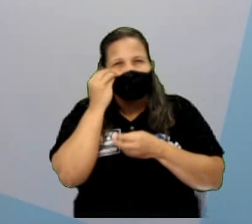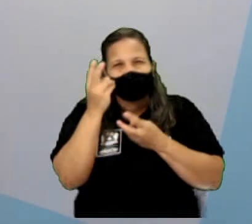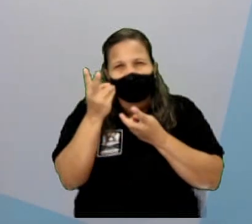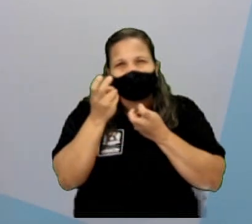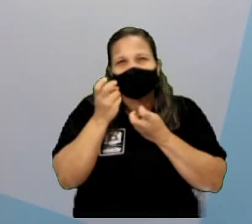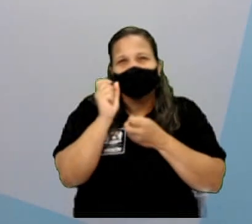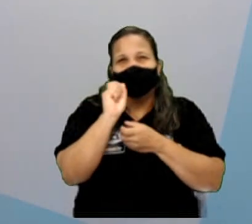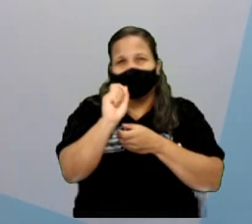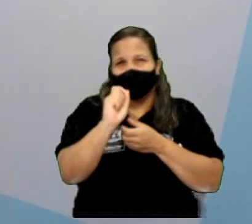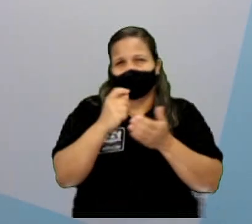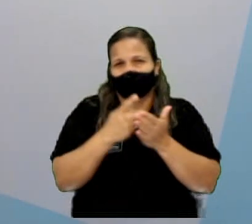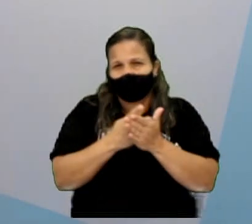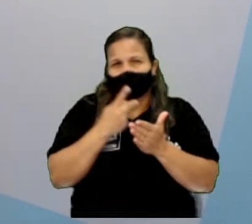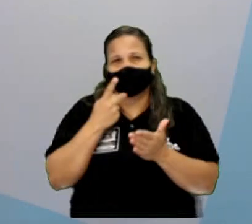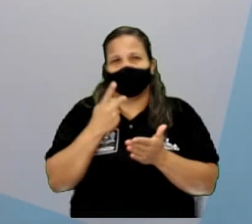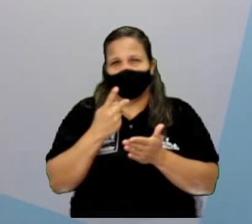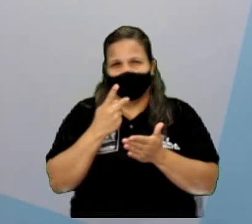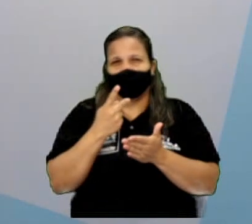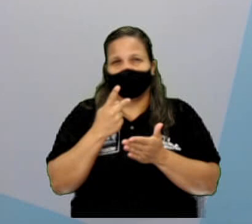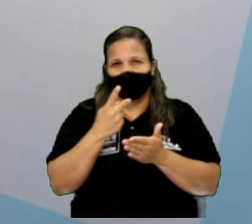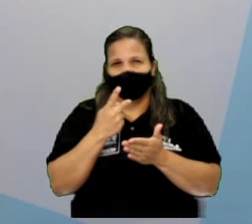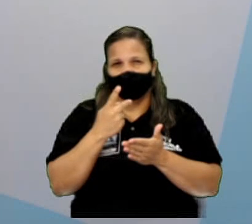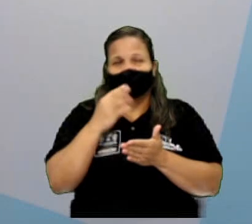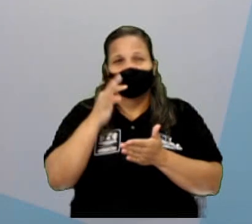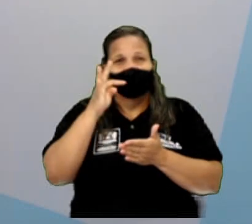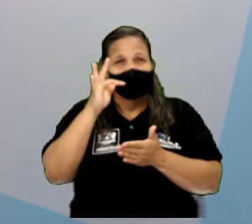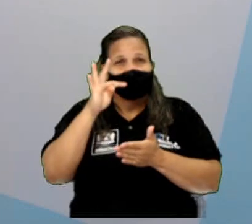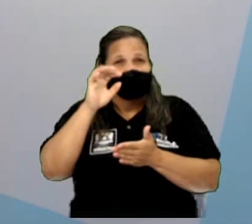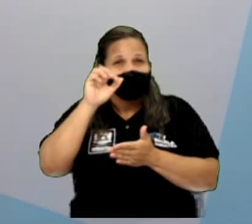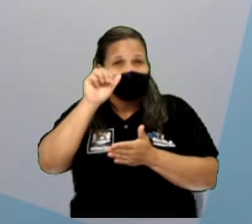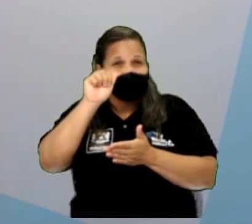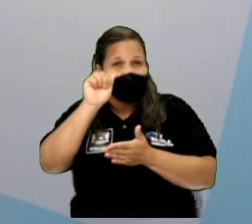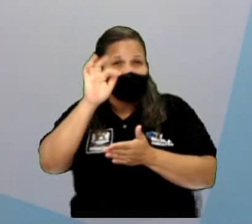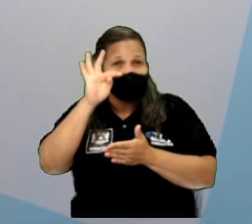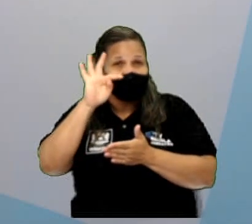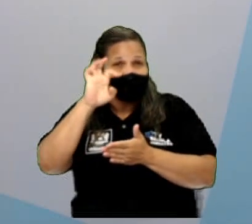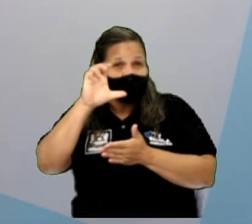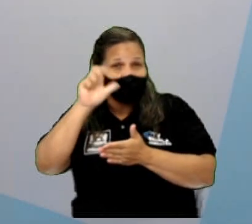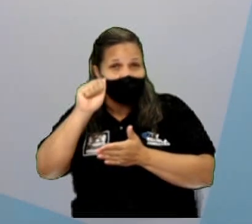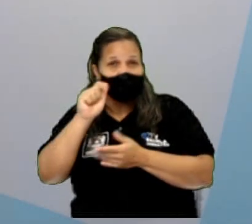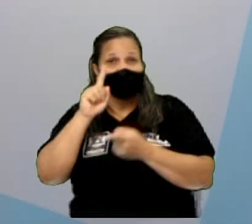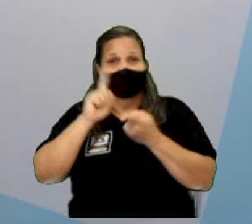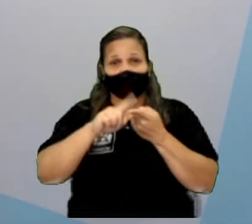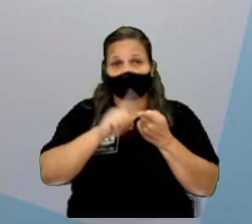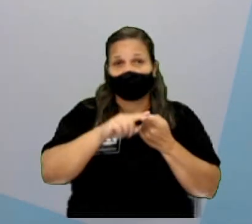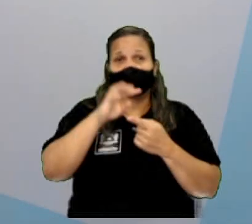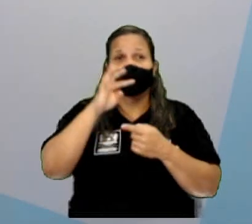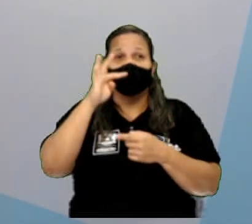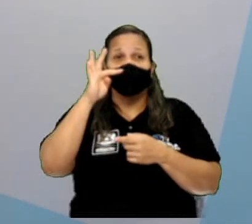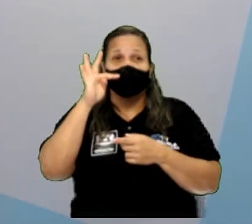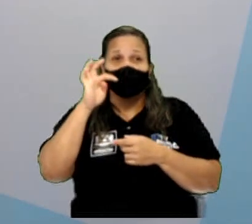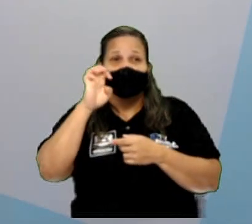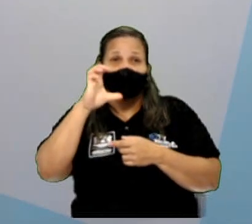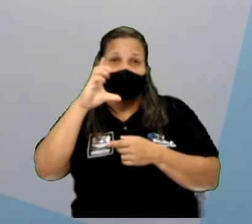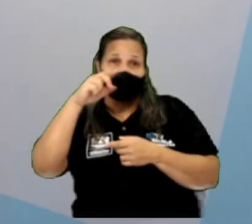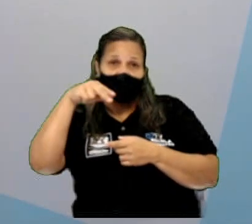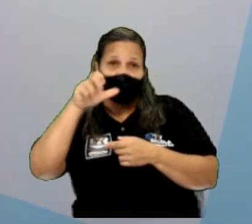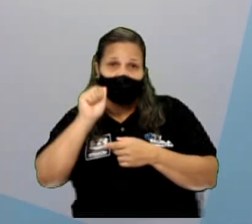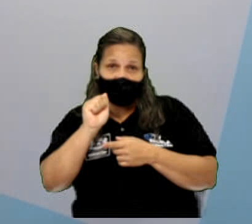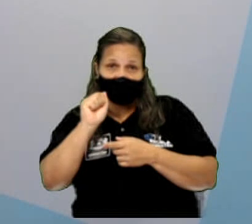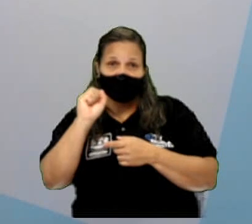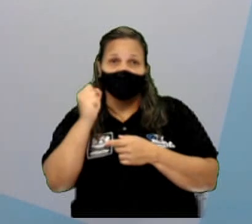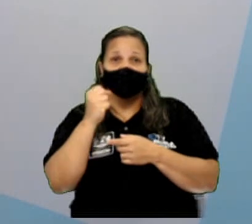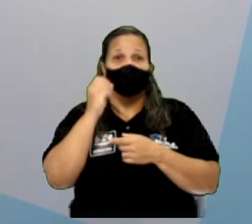assistir e vão escrever para mim aí 5 ações táticas e 5 ações técnicas. A exemplo daquele que eu